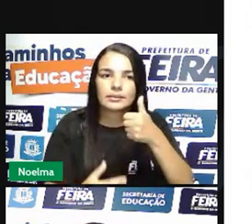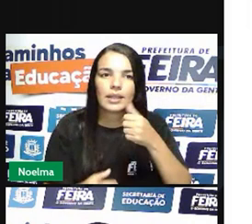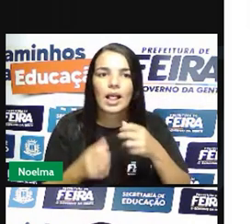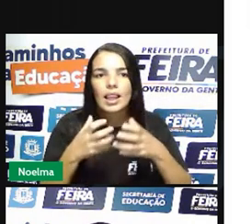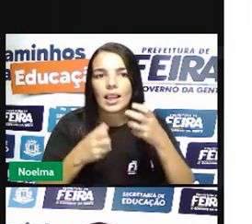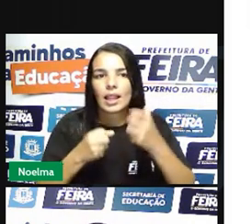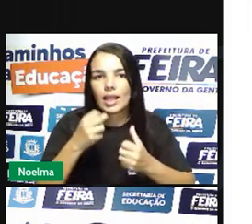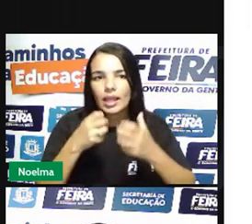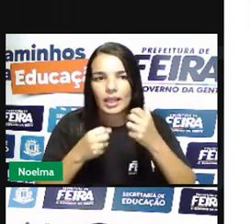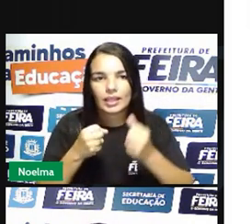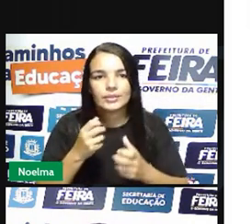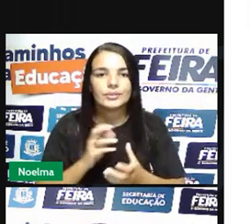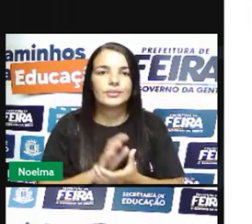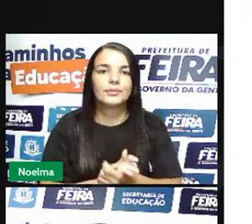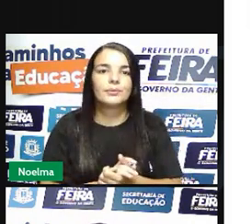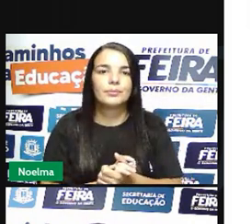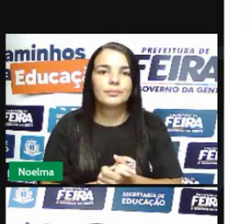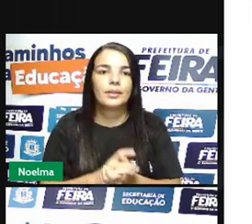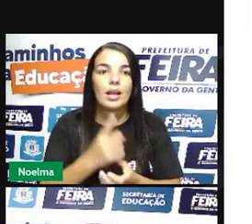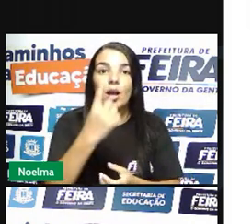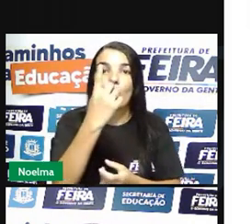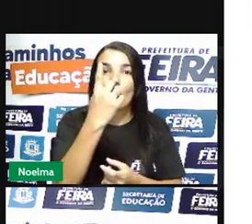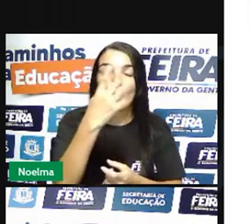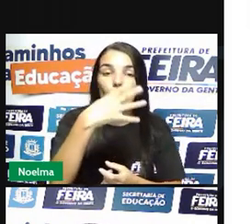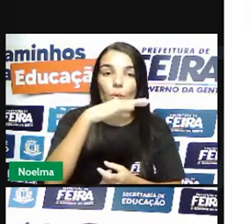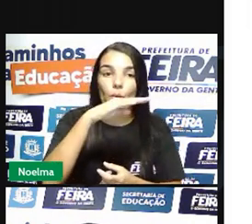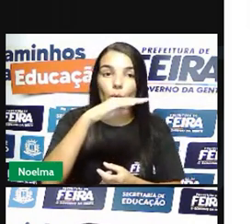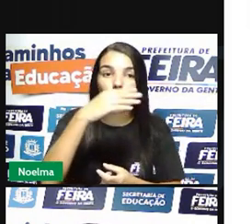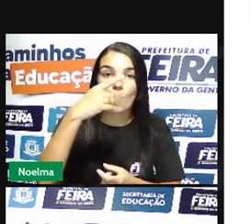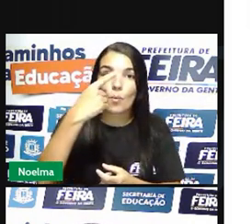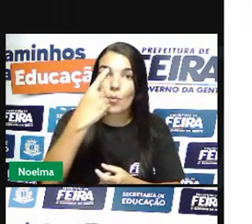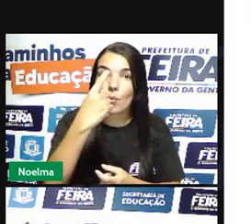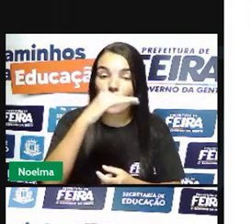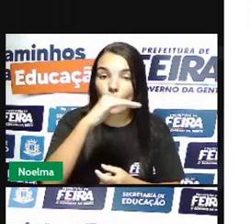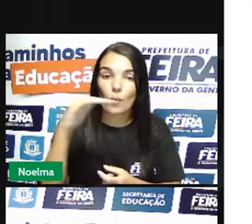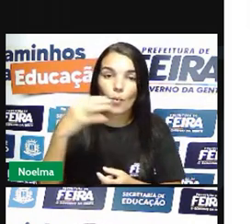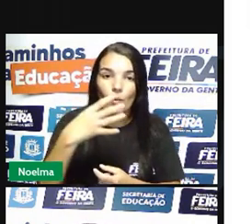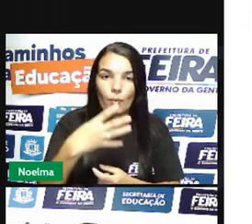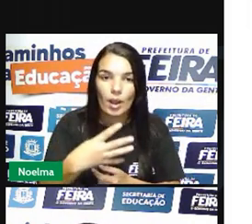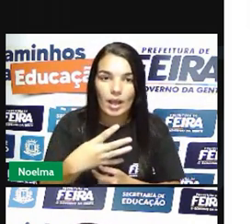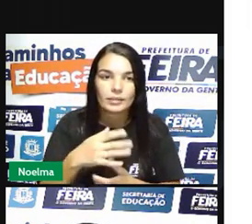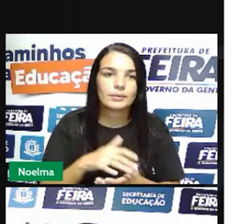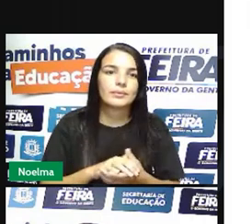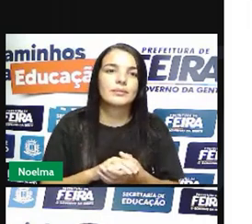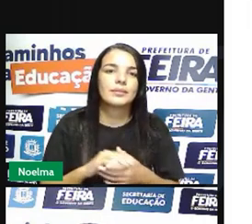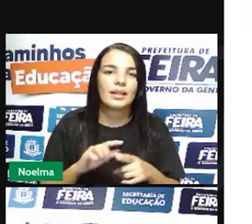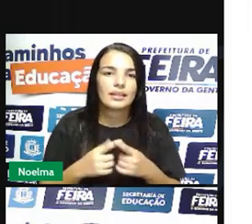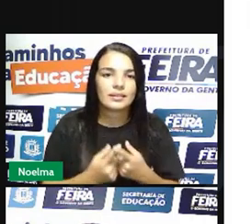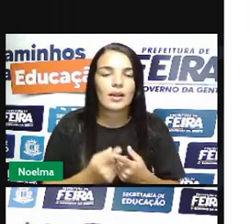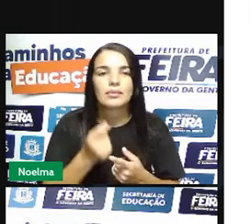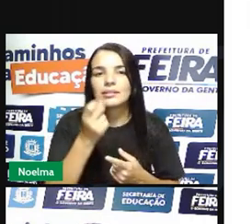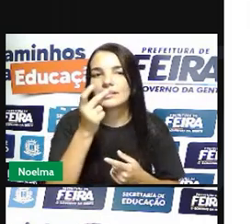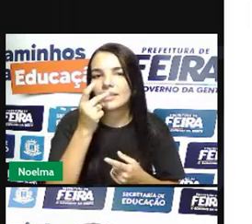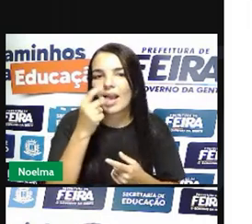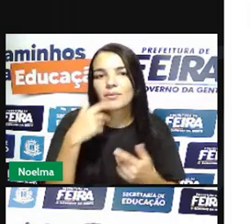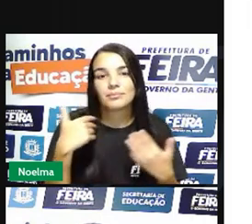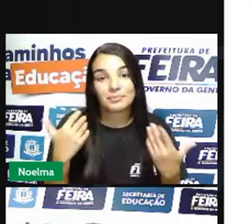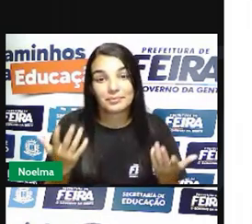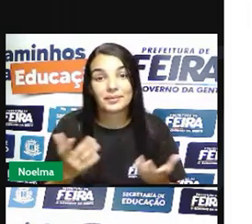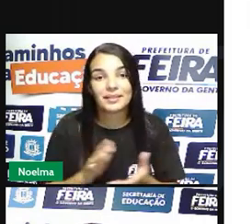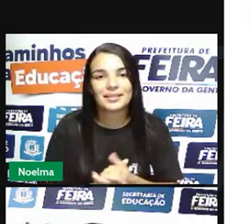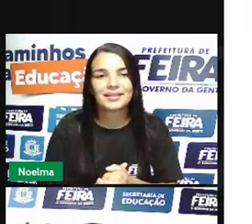outro um quarto de xícara de óleo de azeite e uma pitada de sal modo de preparo